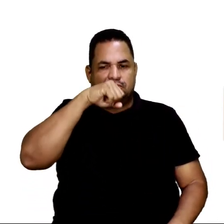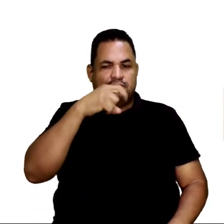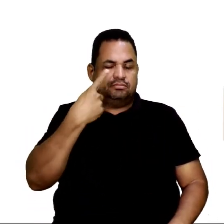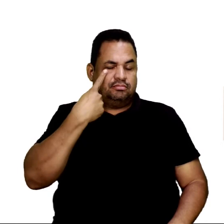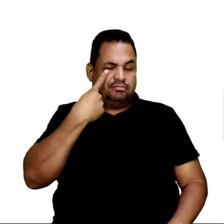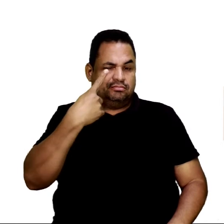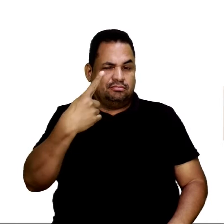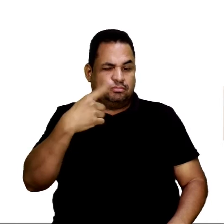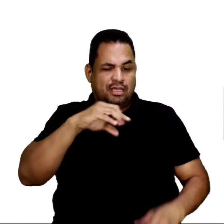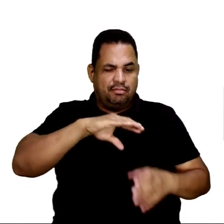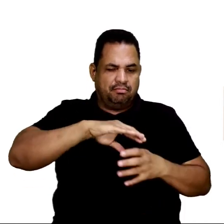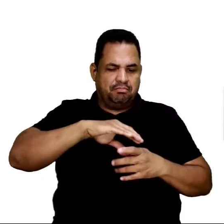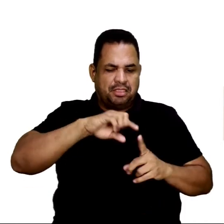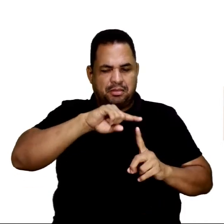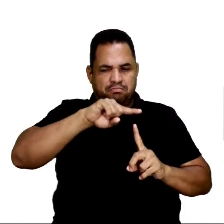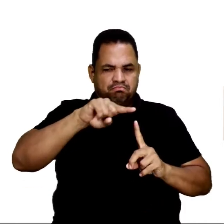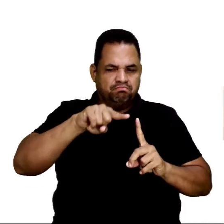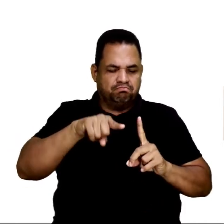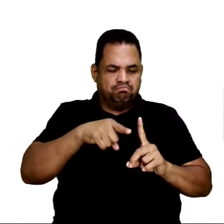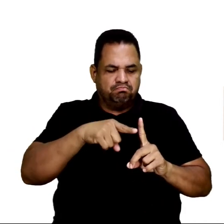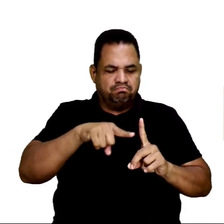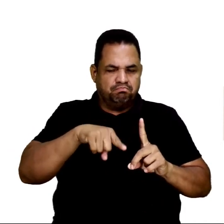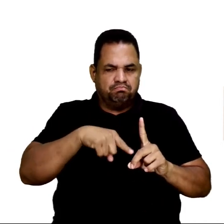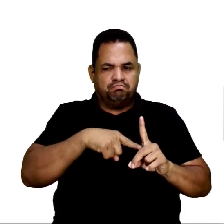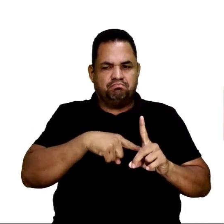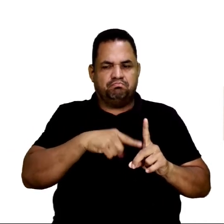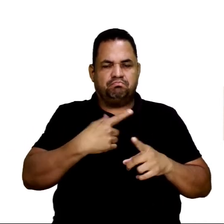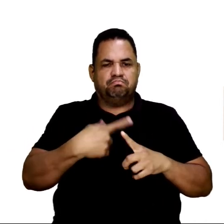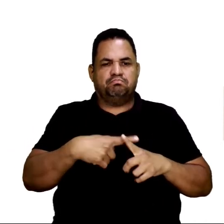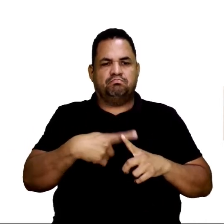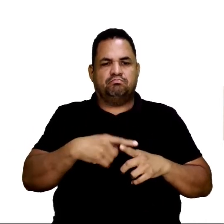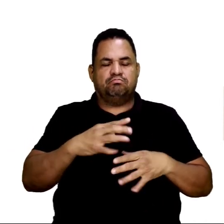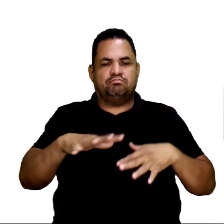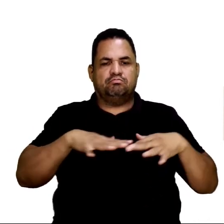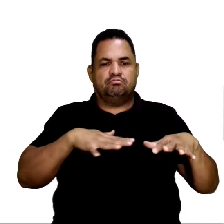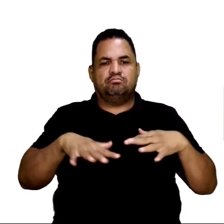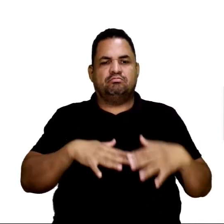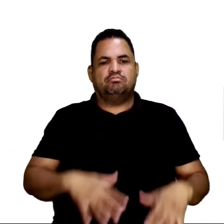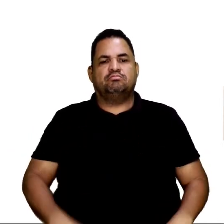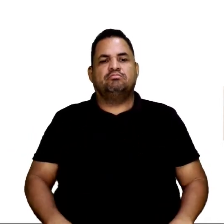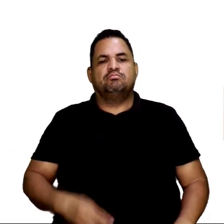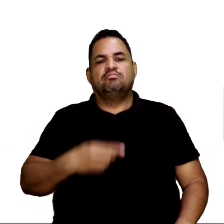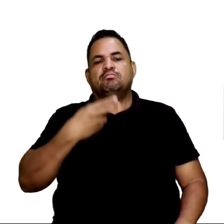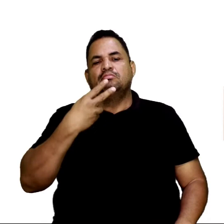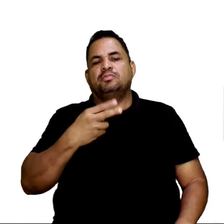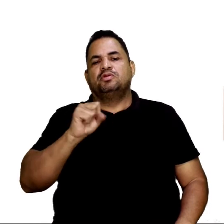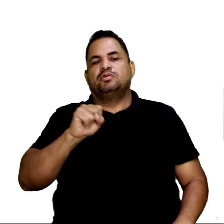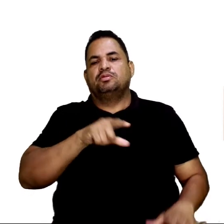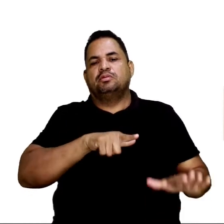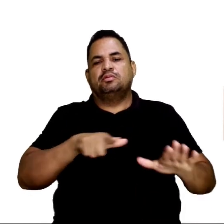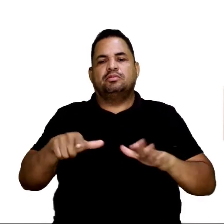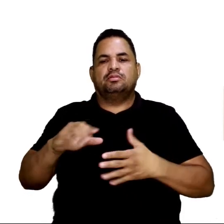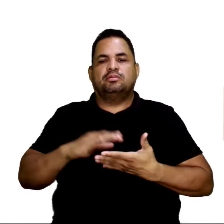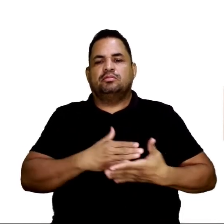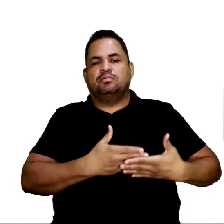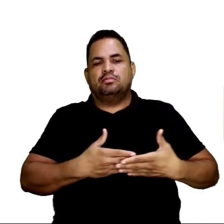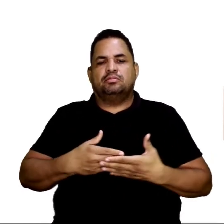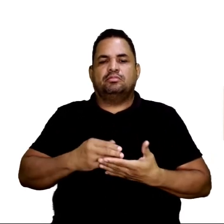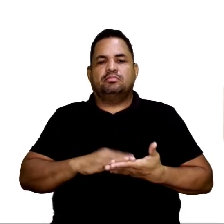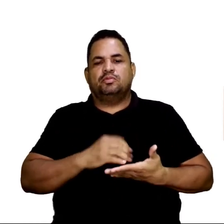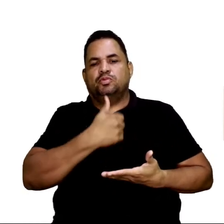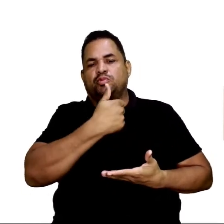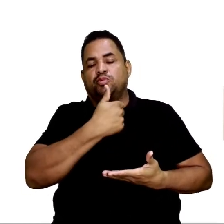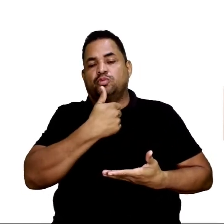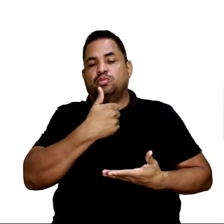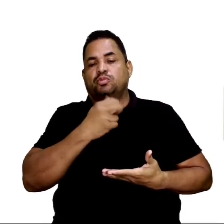ficando deformada, assim, né? Vai modificando por causa desses movimentos. Com 28 semanas, o bebê já pesa mais que 1 kg e